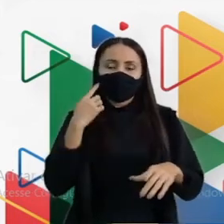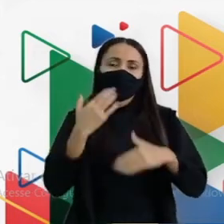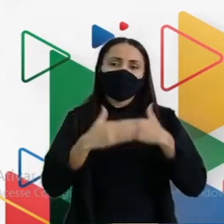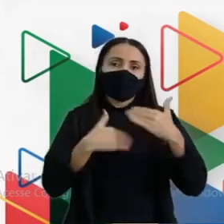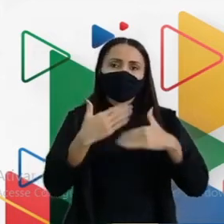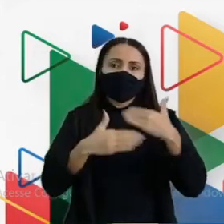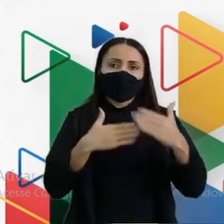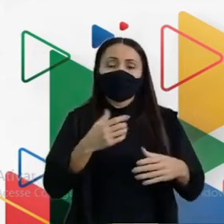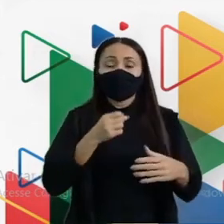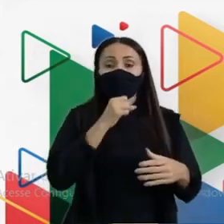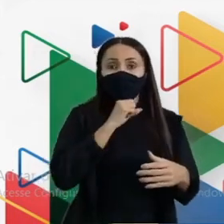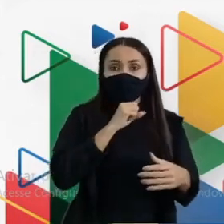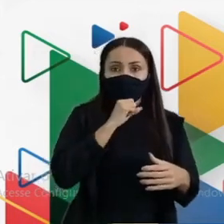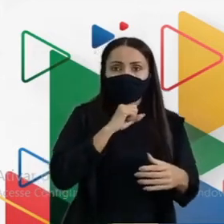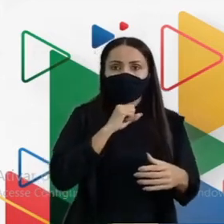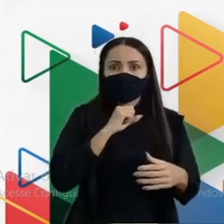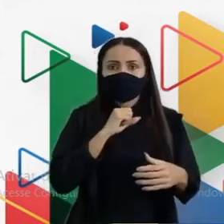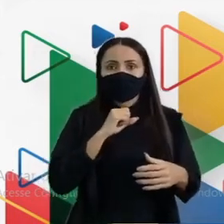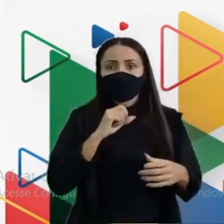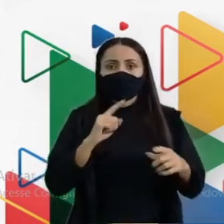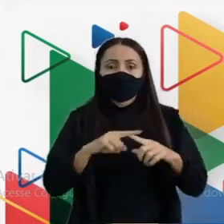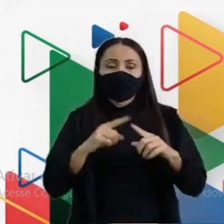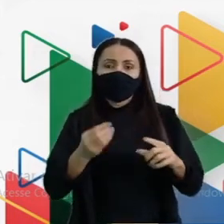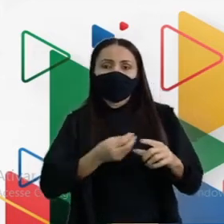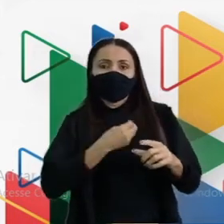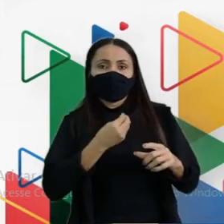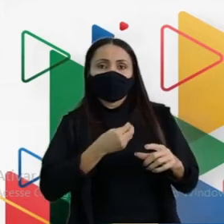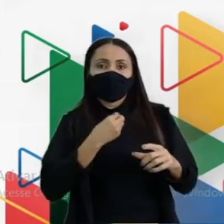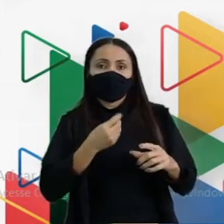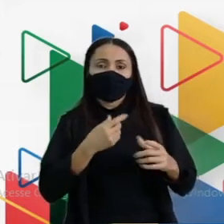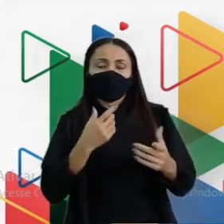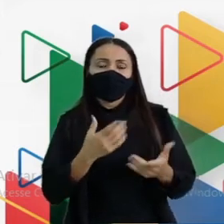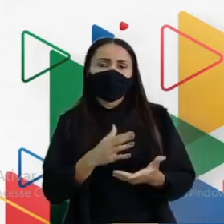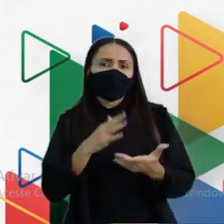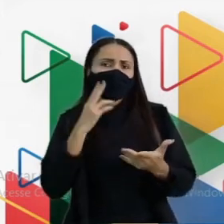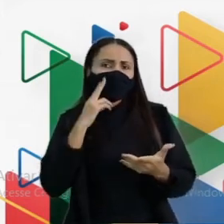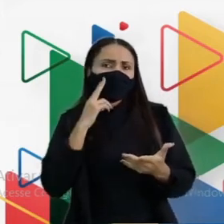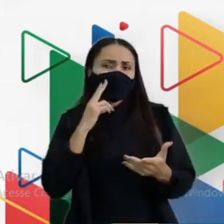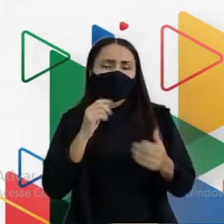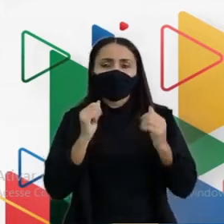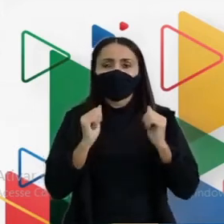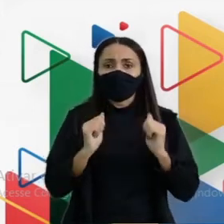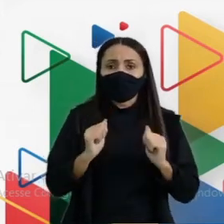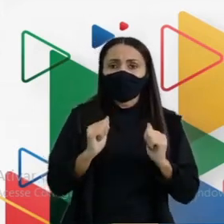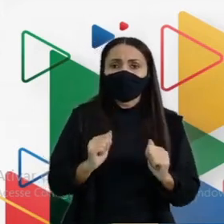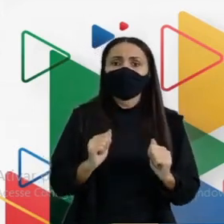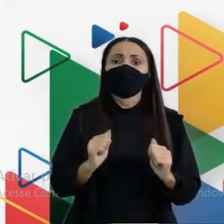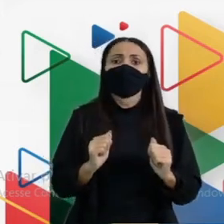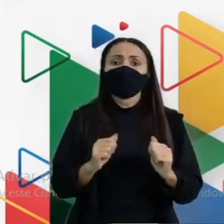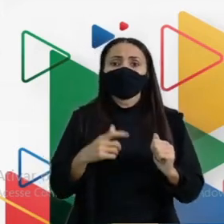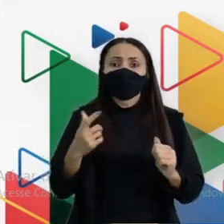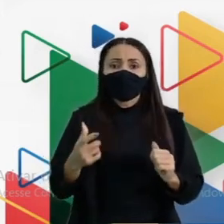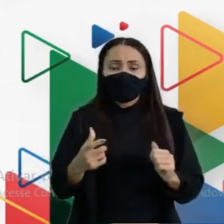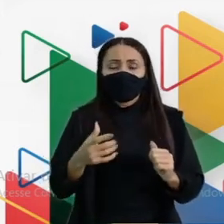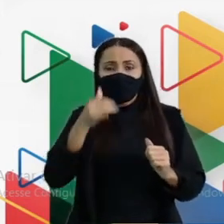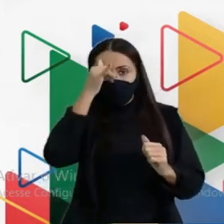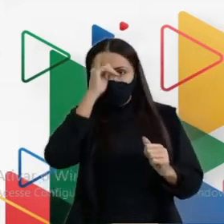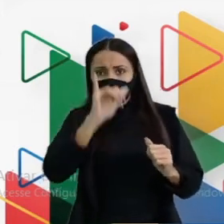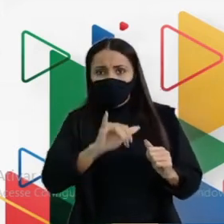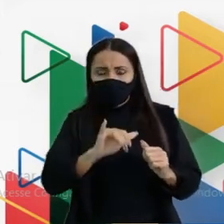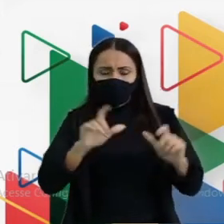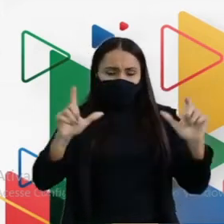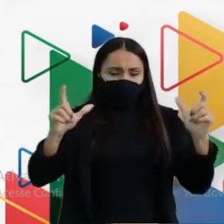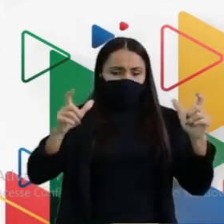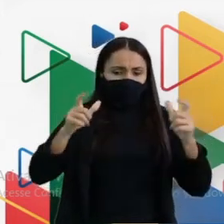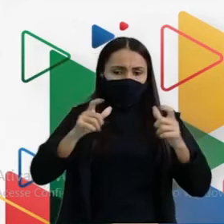de envelhecimento, mas existem uns efeitos colaterais que podem ser reduzidos se eu